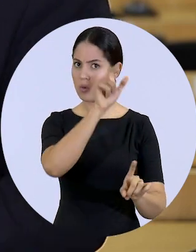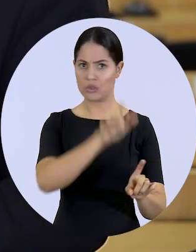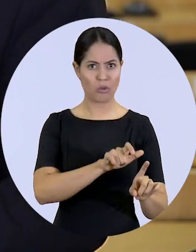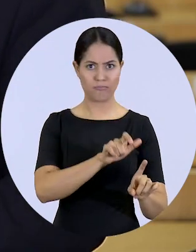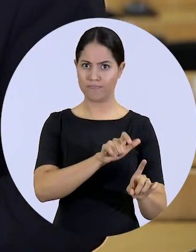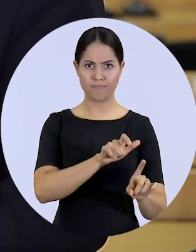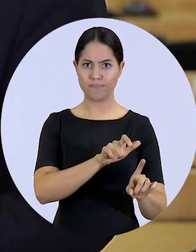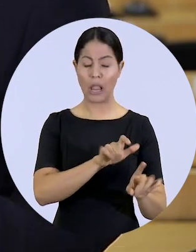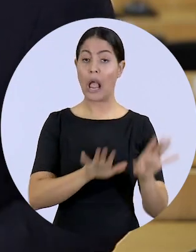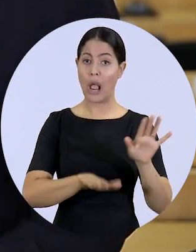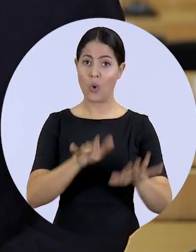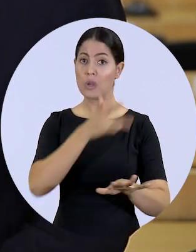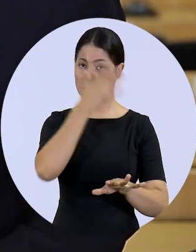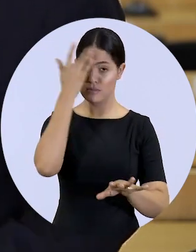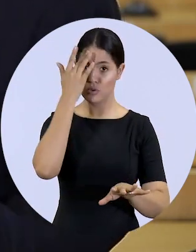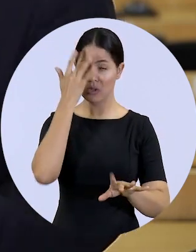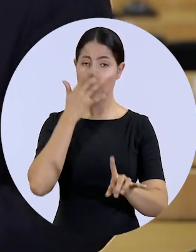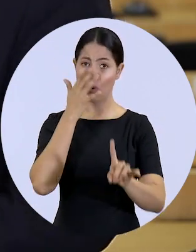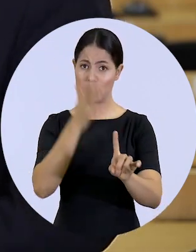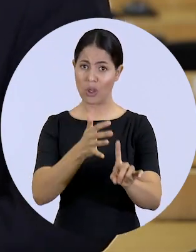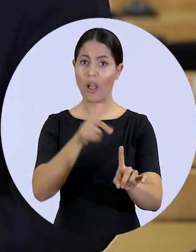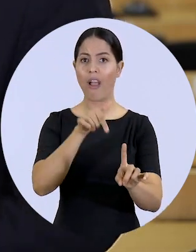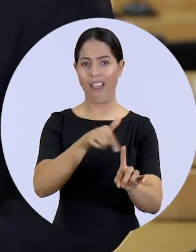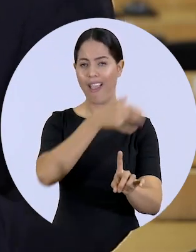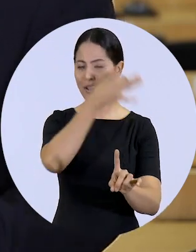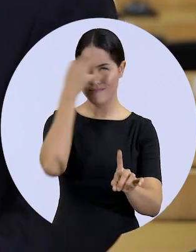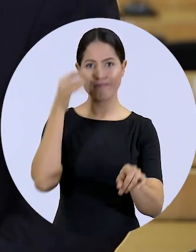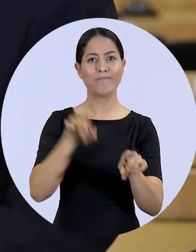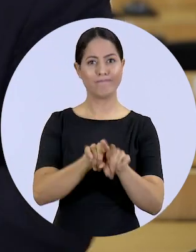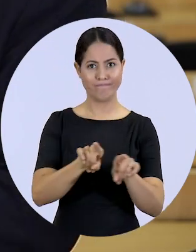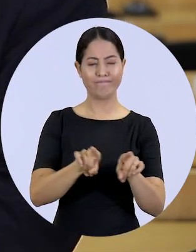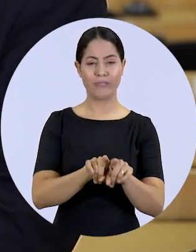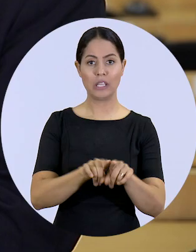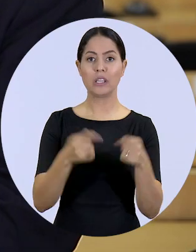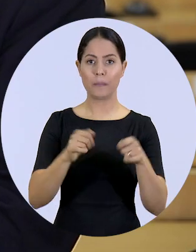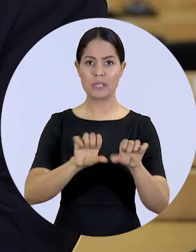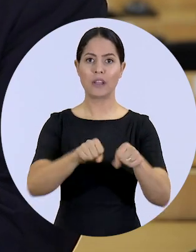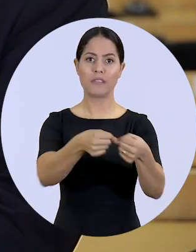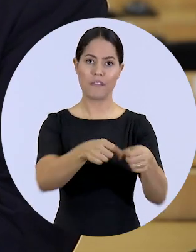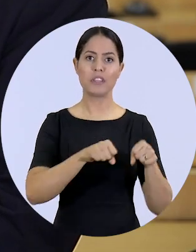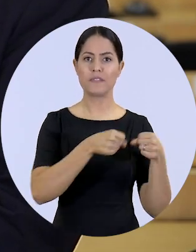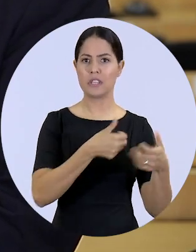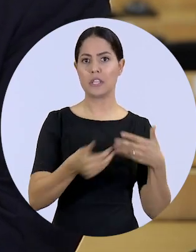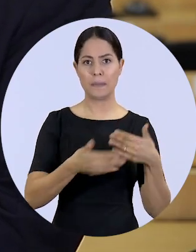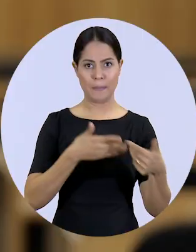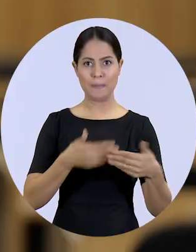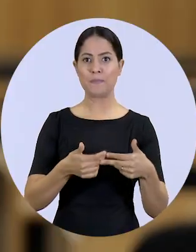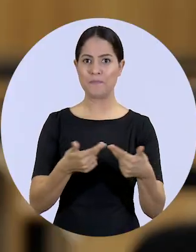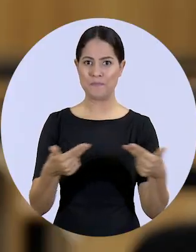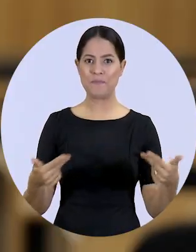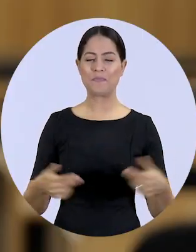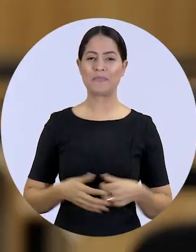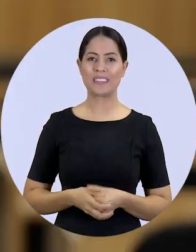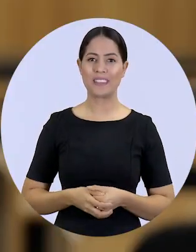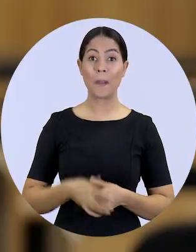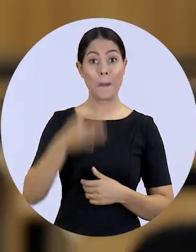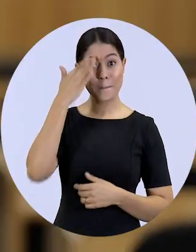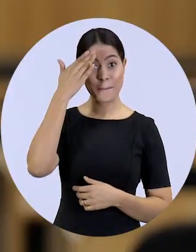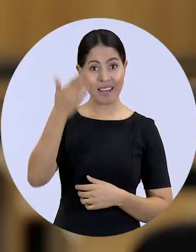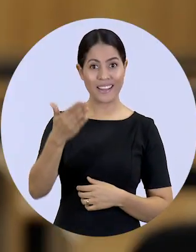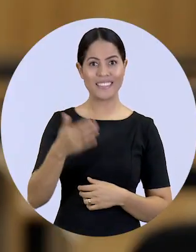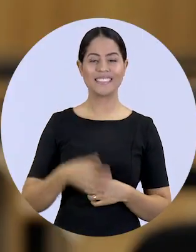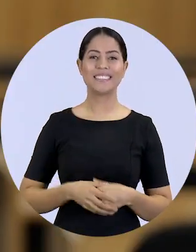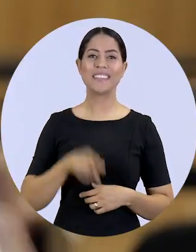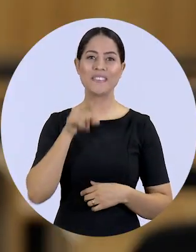é criminoso. Existem culpados e existem inocentes. E o papel da advocacia criminal é defender a todos. Muito obrigada,